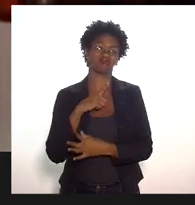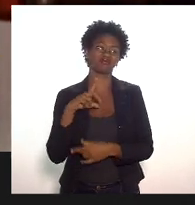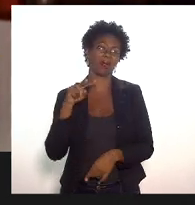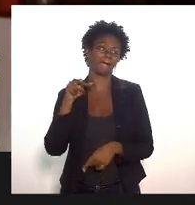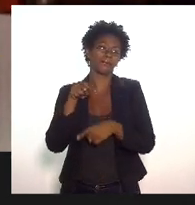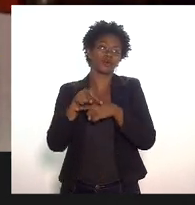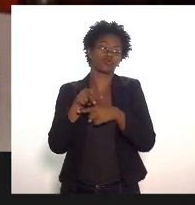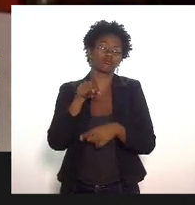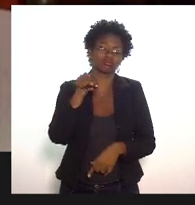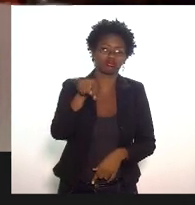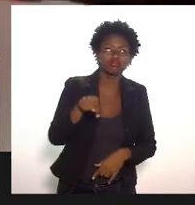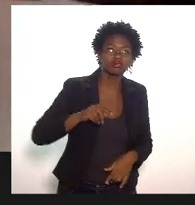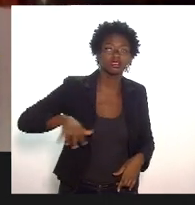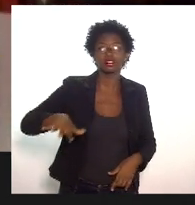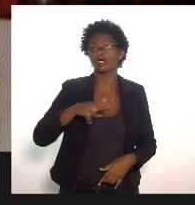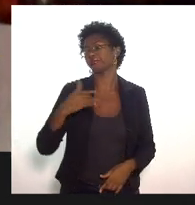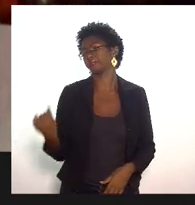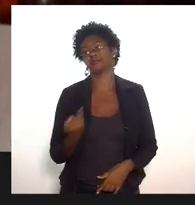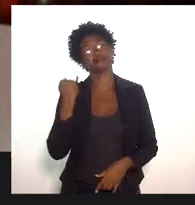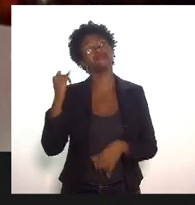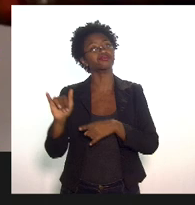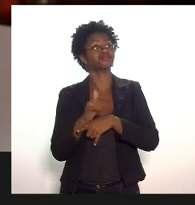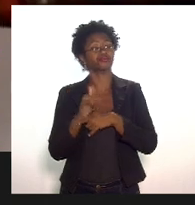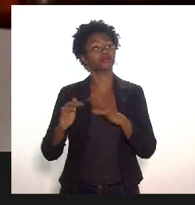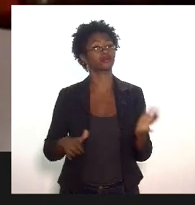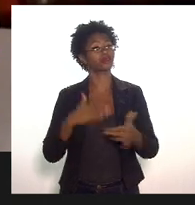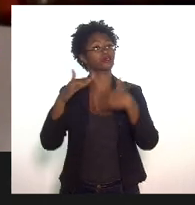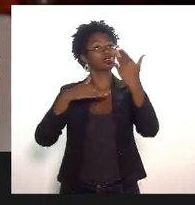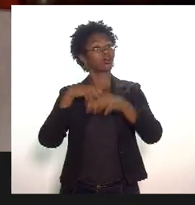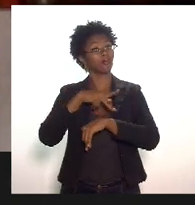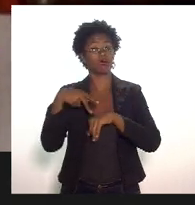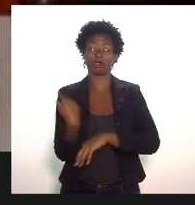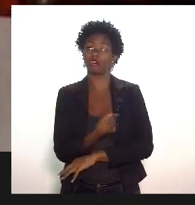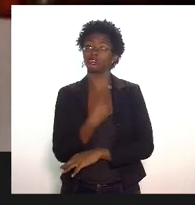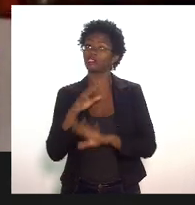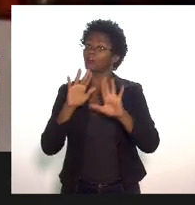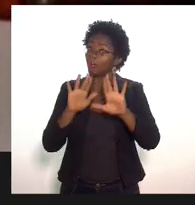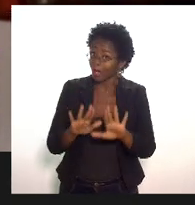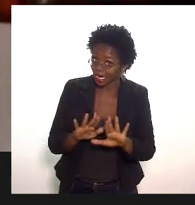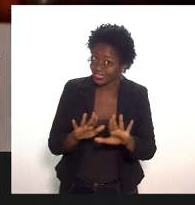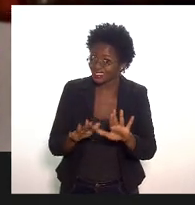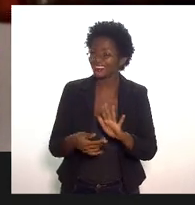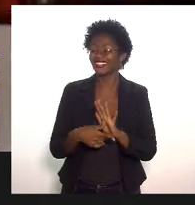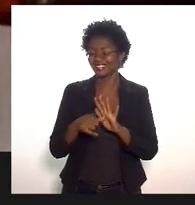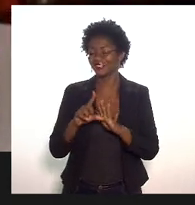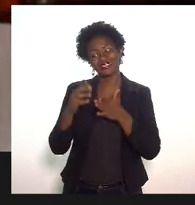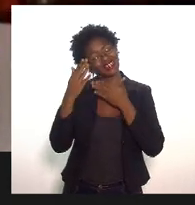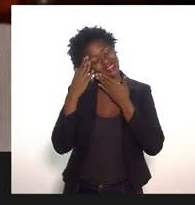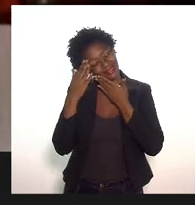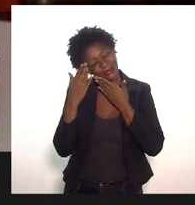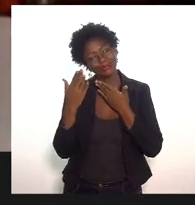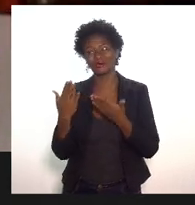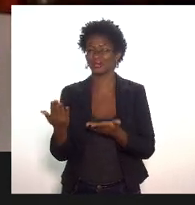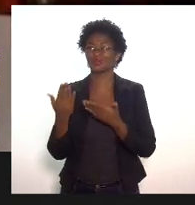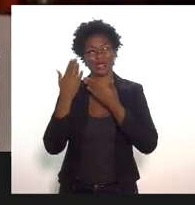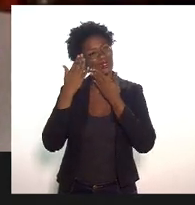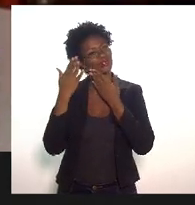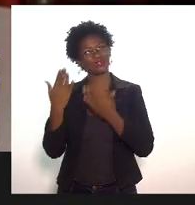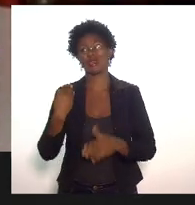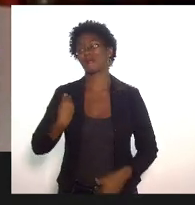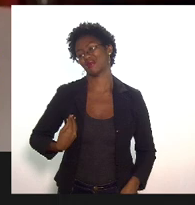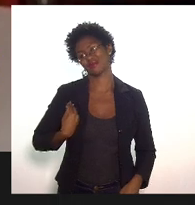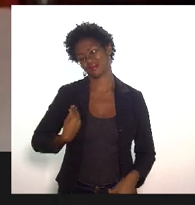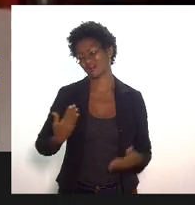proteção, né, nesse setor que é estratégico para o crescimento do nosso país. Mas, de antemão, queria te agradecer muito, né, a tua